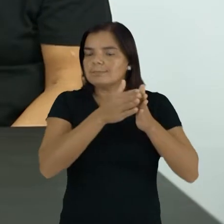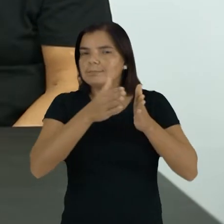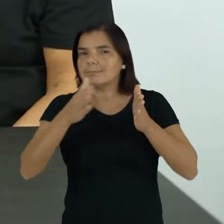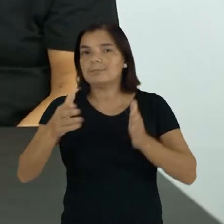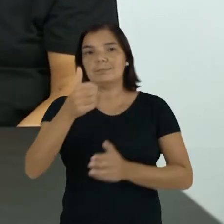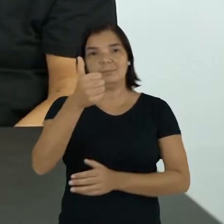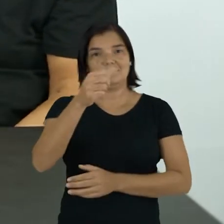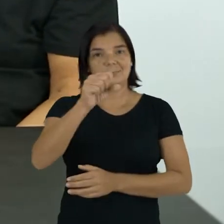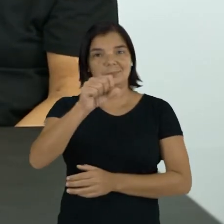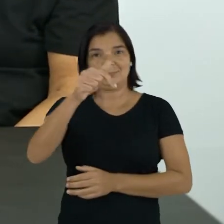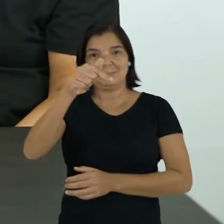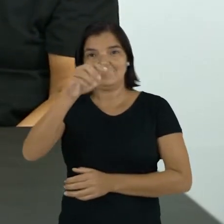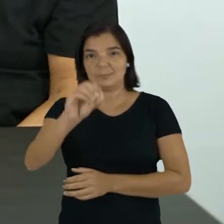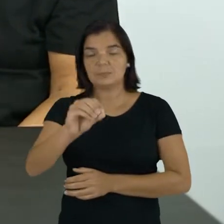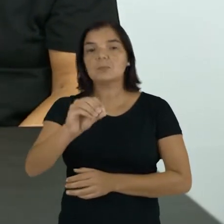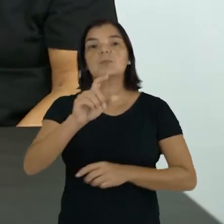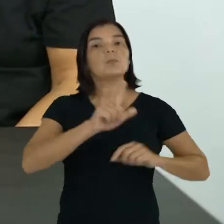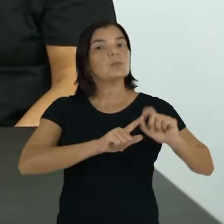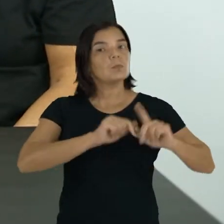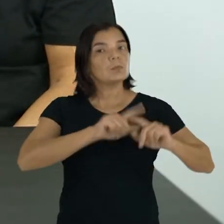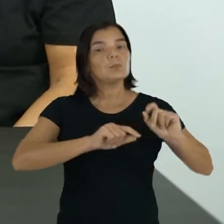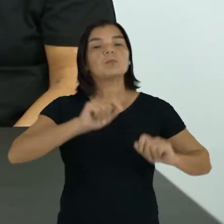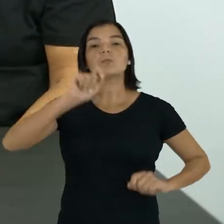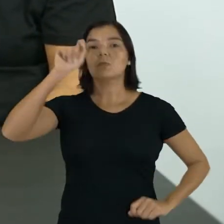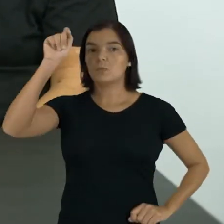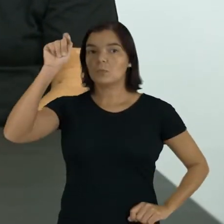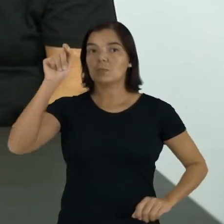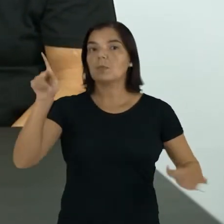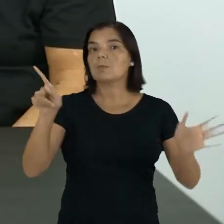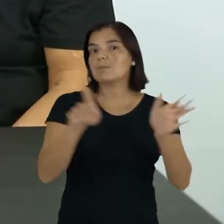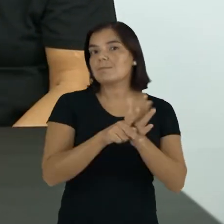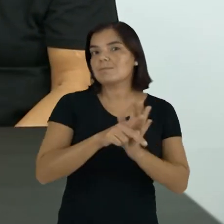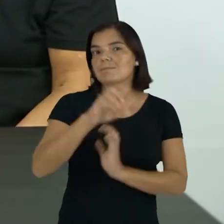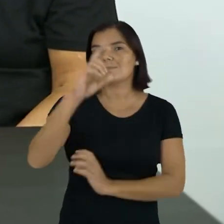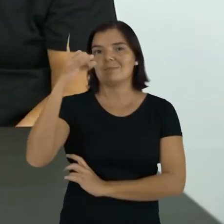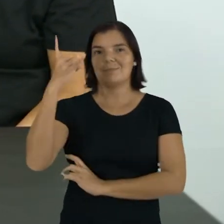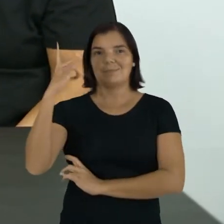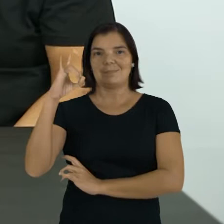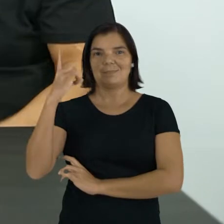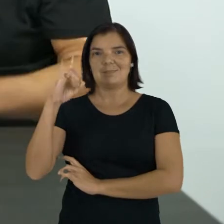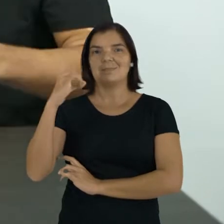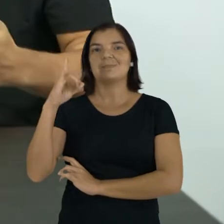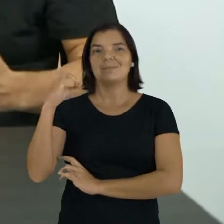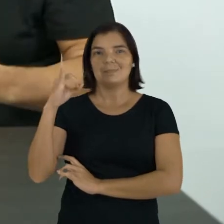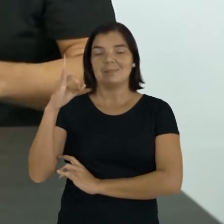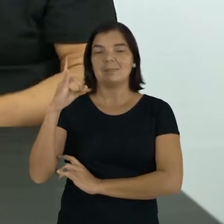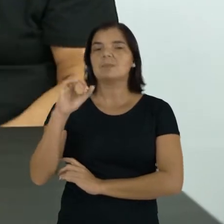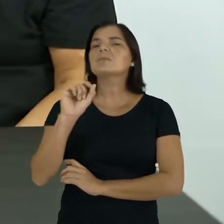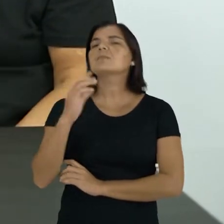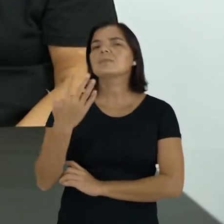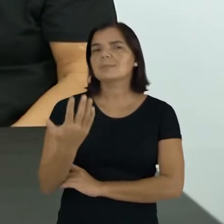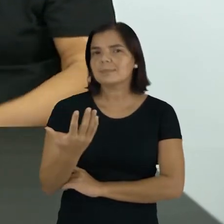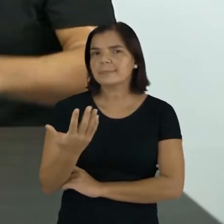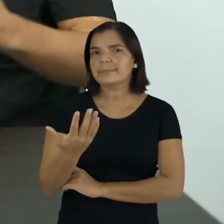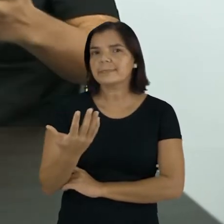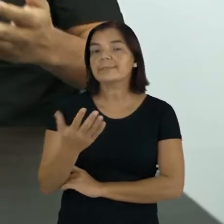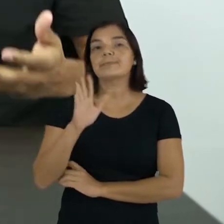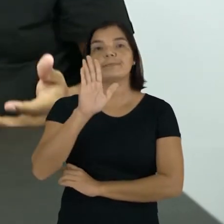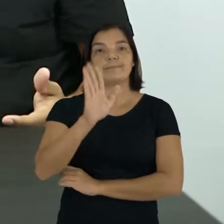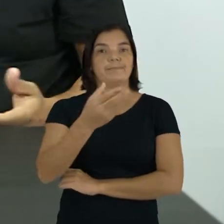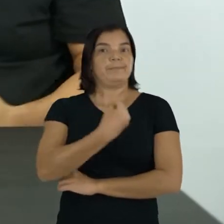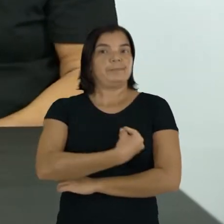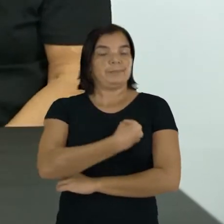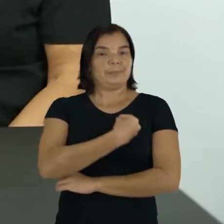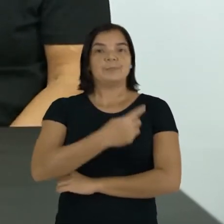ano de 1870, o Acre era um território boliviano. E o que que acontece? Já